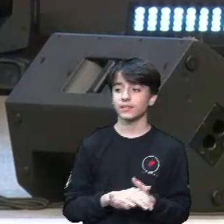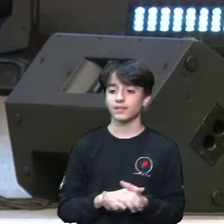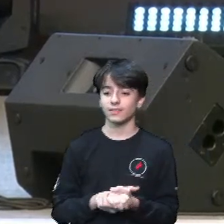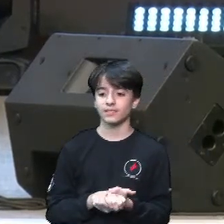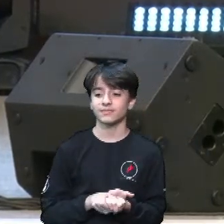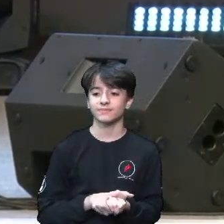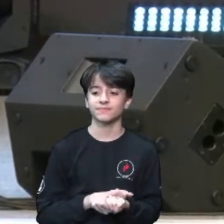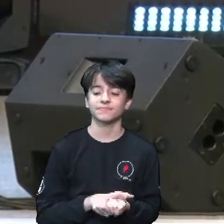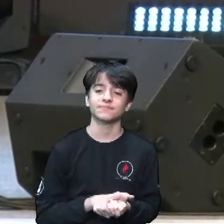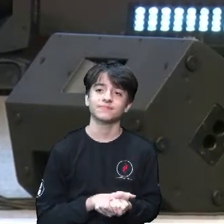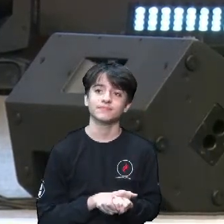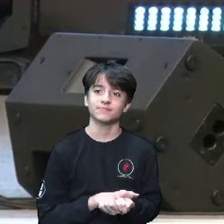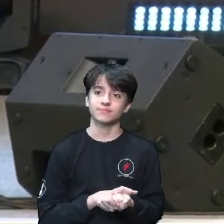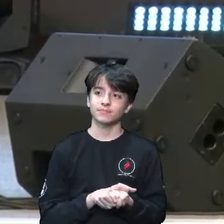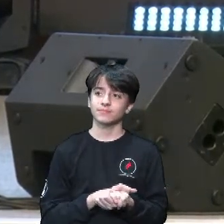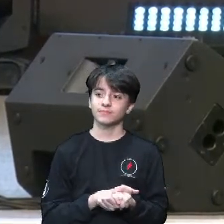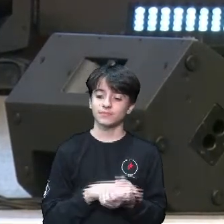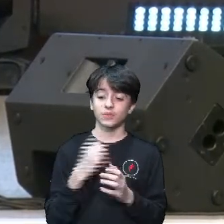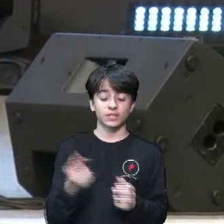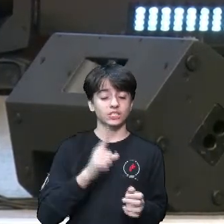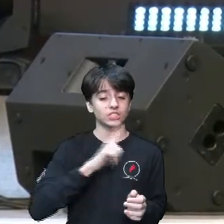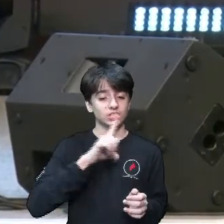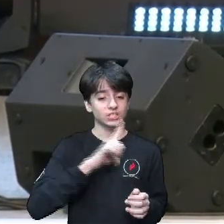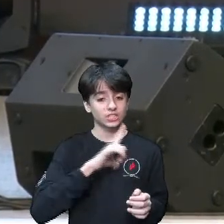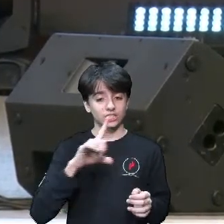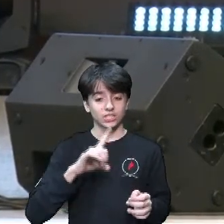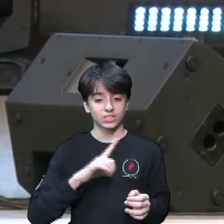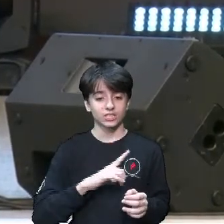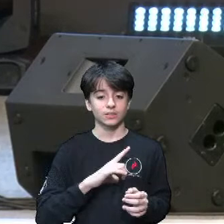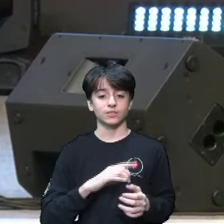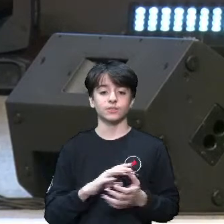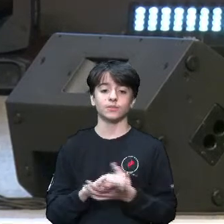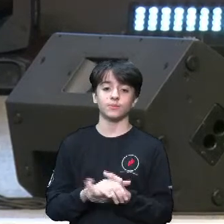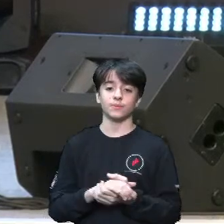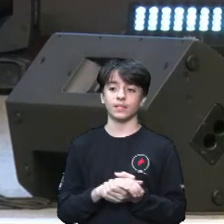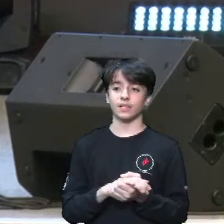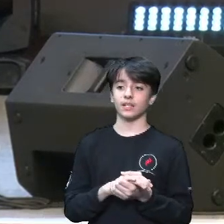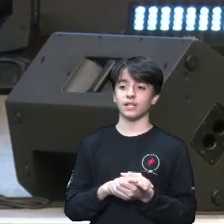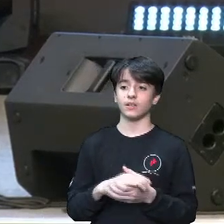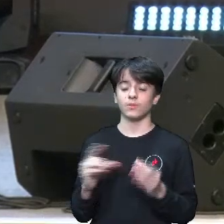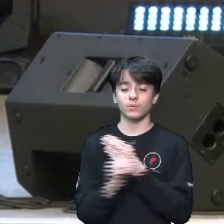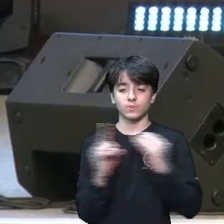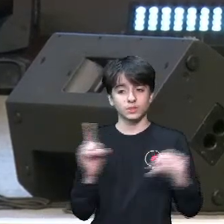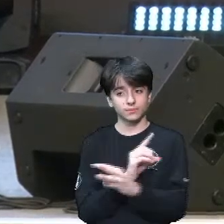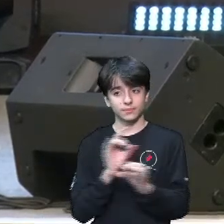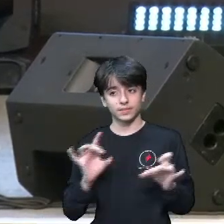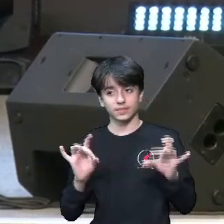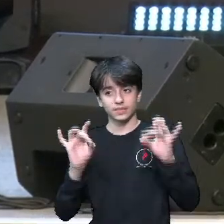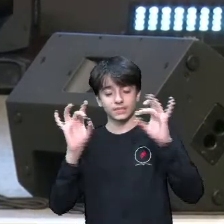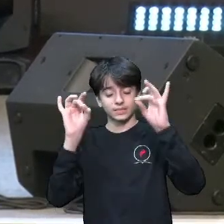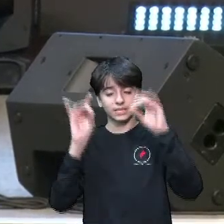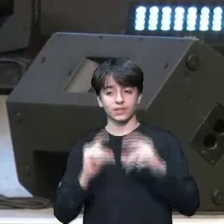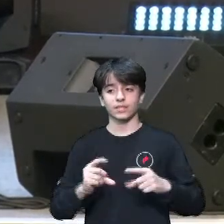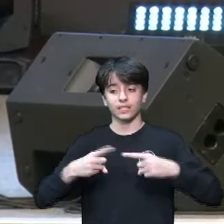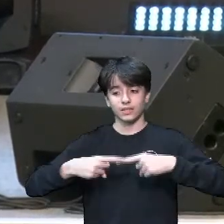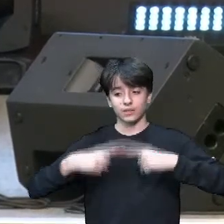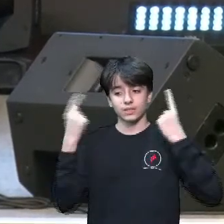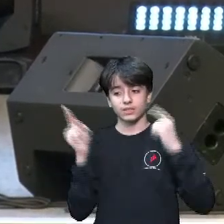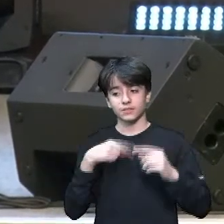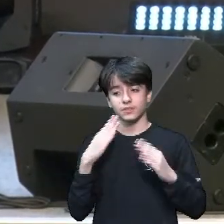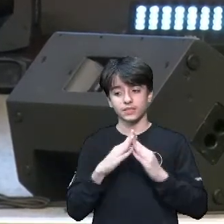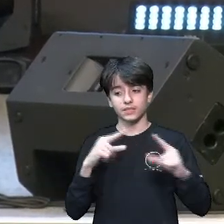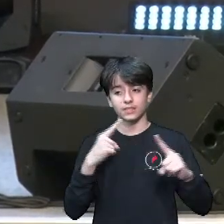conosco? Bom, nós temos uma programação especial. Nesse sábado, nesse final de semana, será a inauguração da nossa igreja